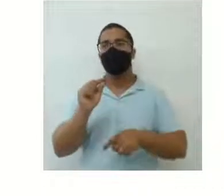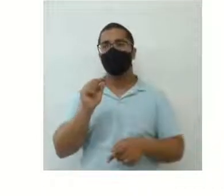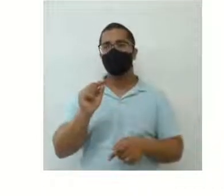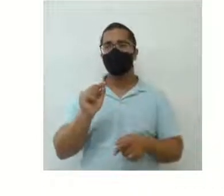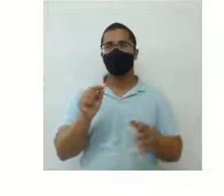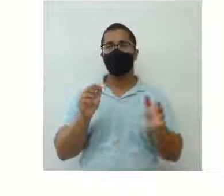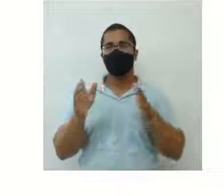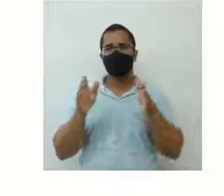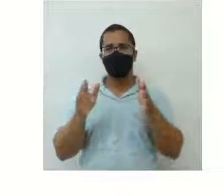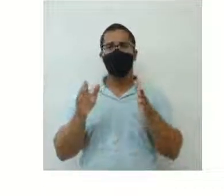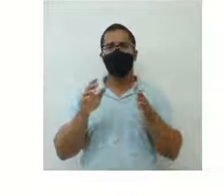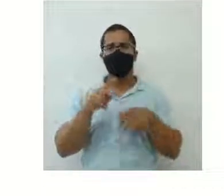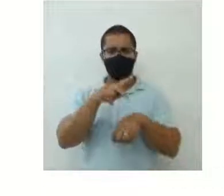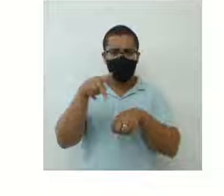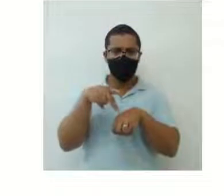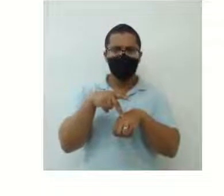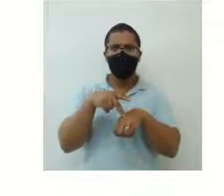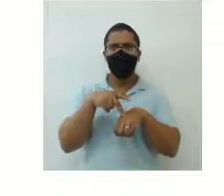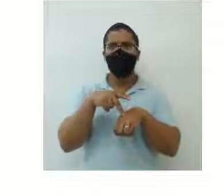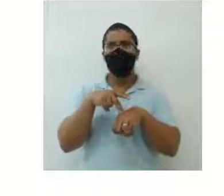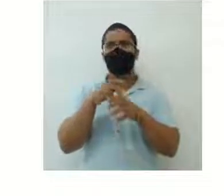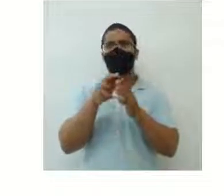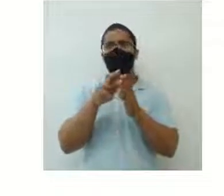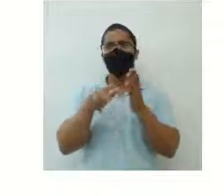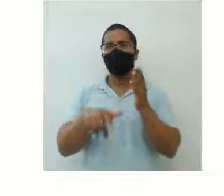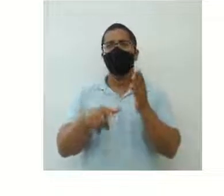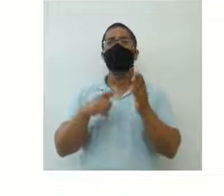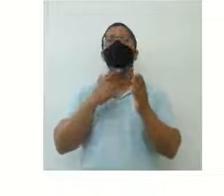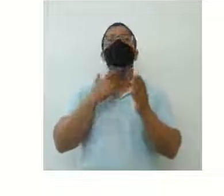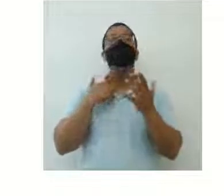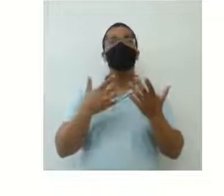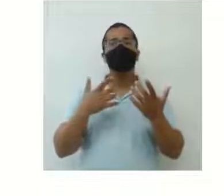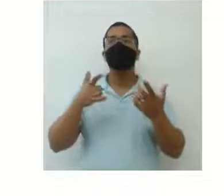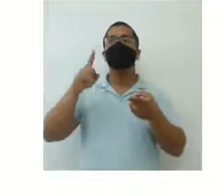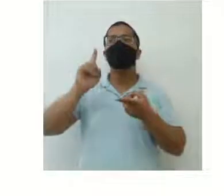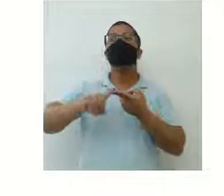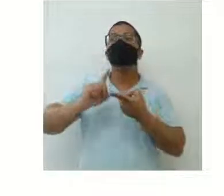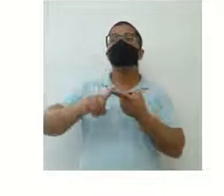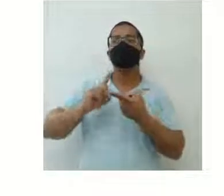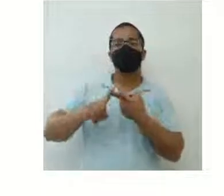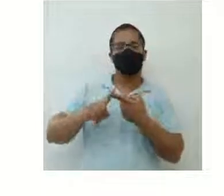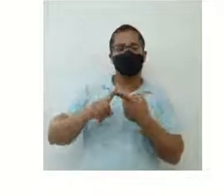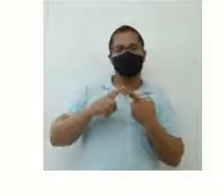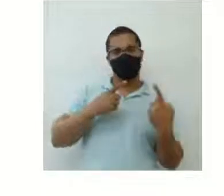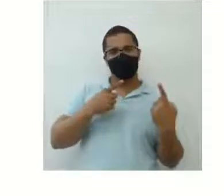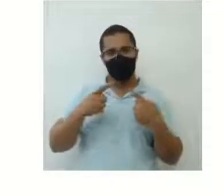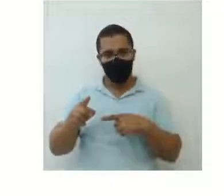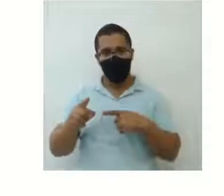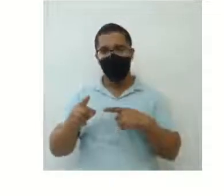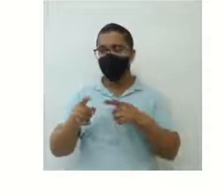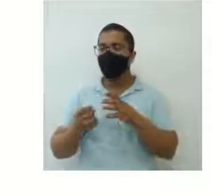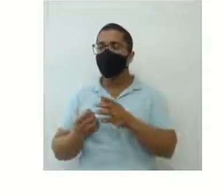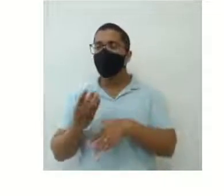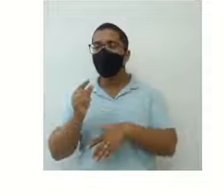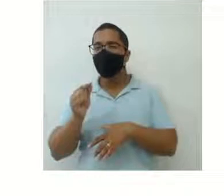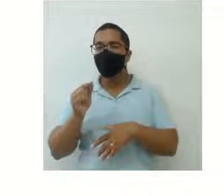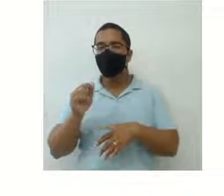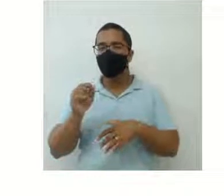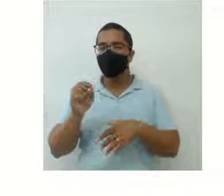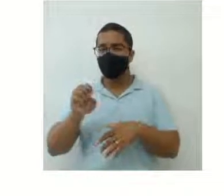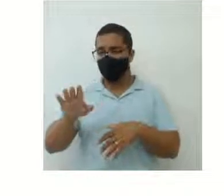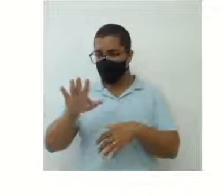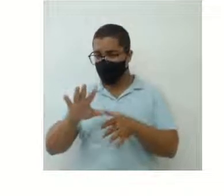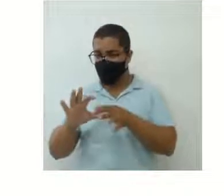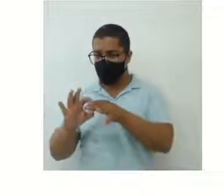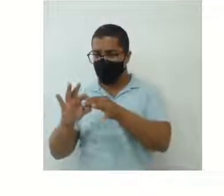nacionalista, revanchista entre os estados europeus, e contribuiu para a formação de alianças